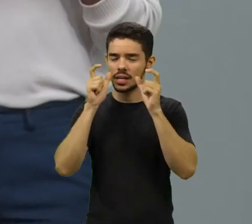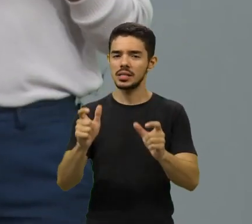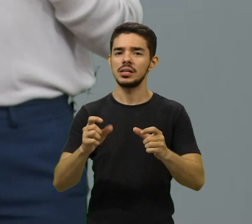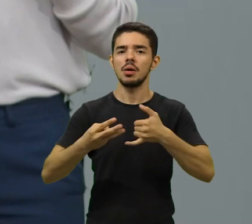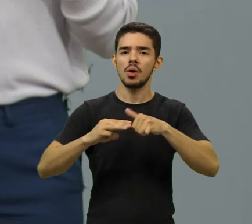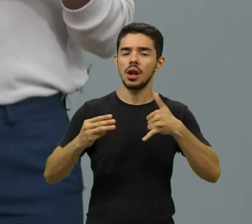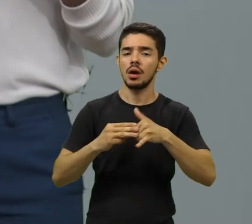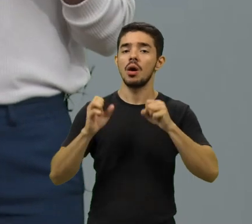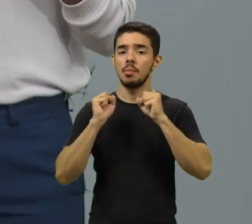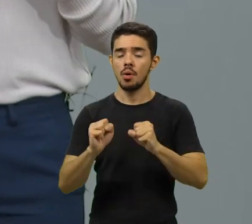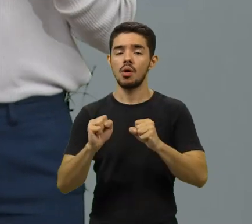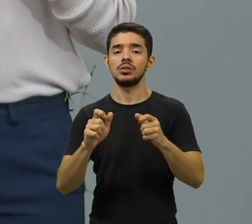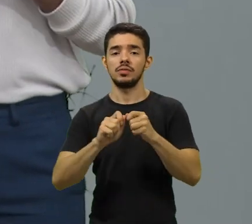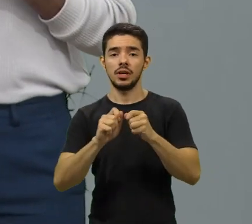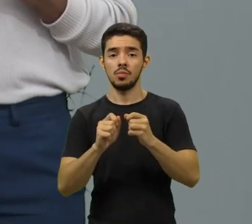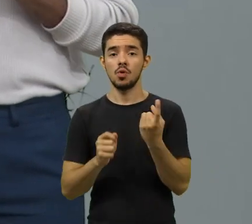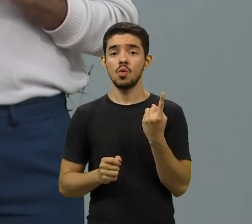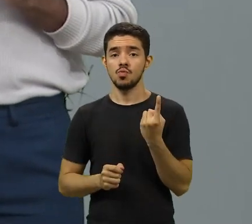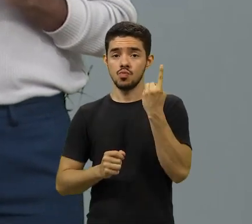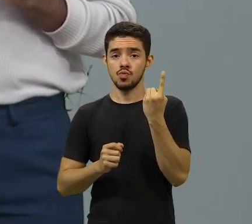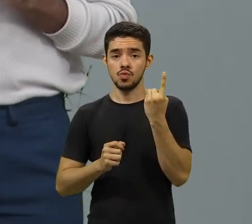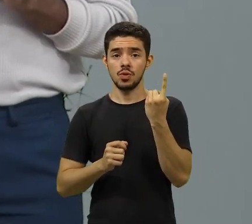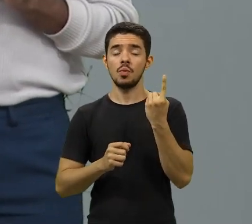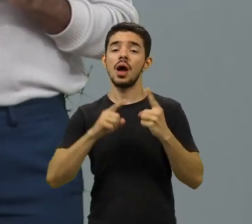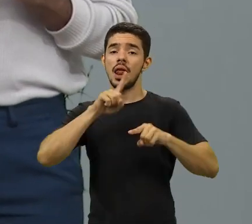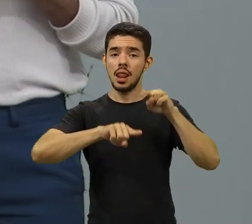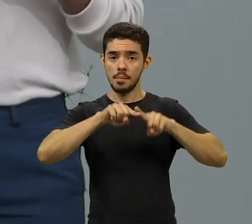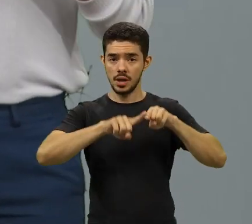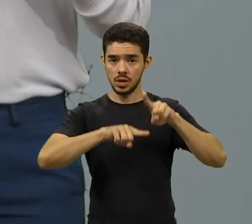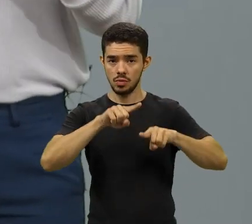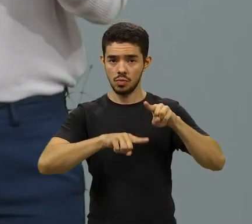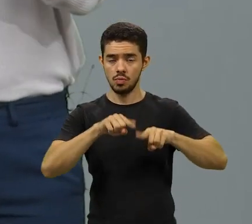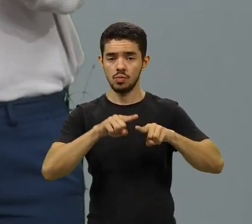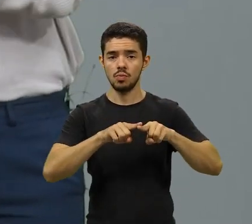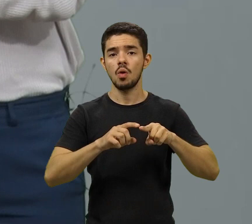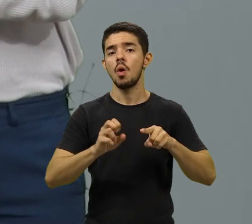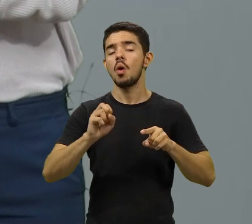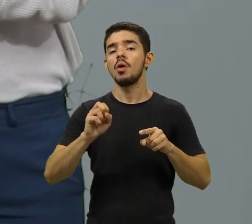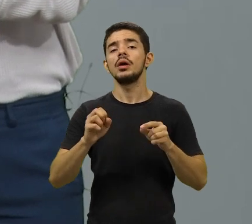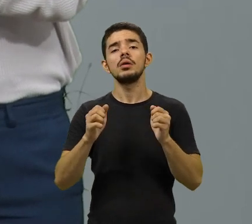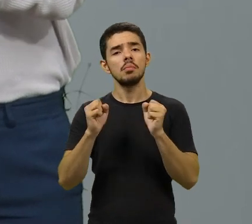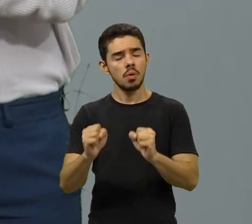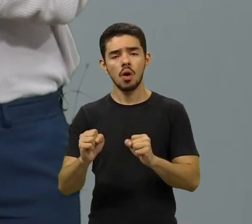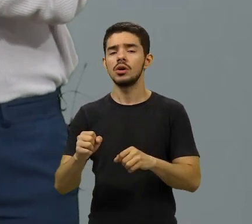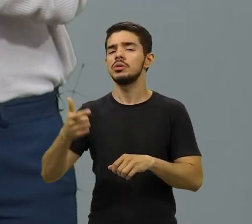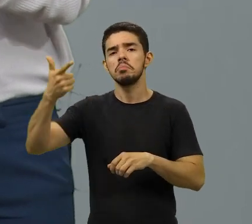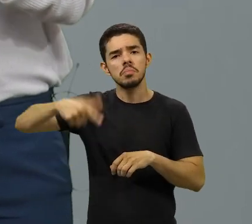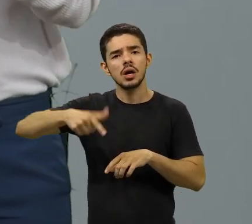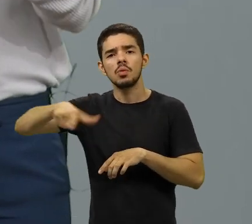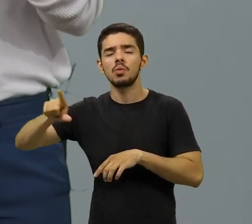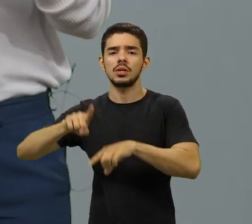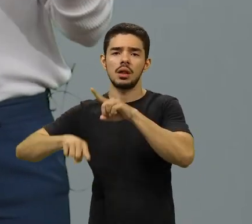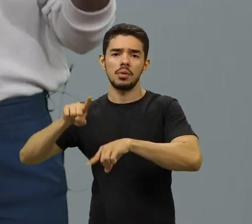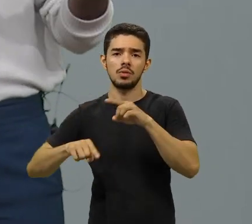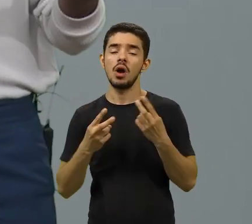essas moléculas podem ser formadas por um único elemento, né? E por mais de um elemento,